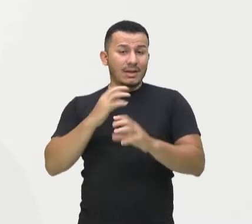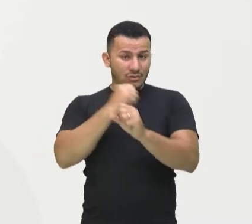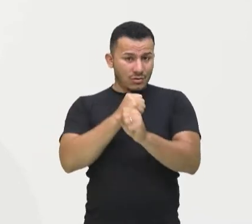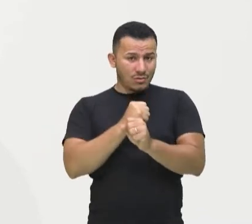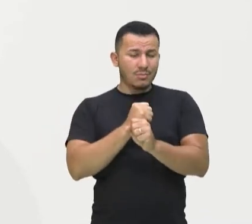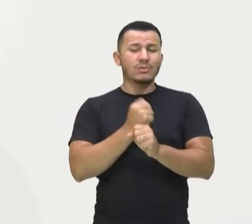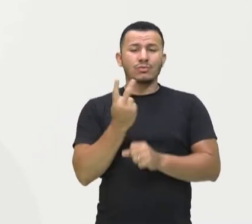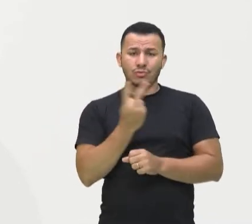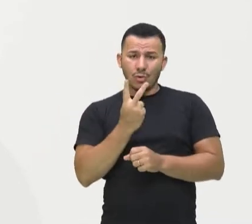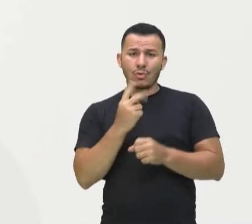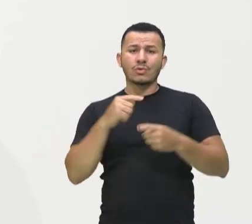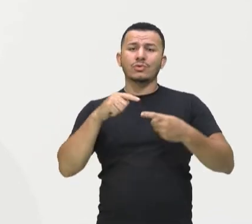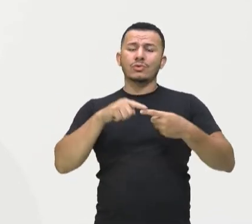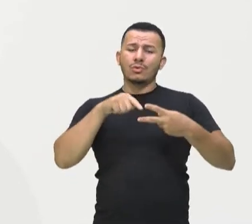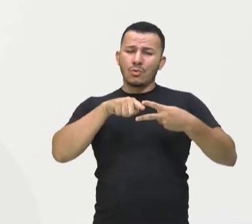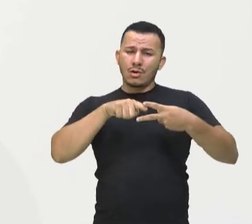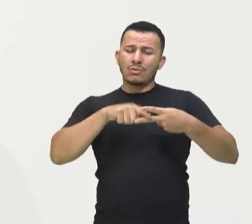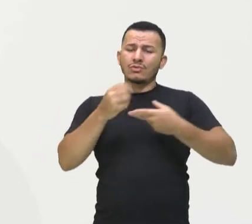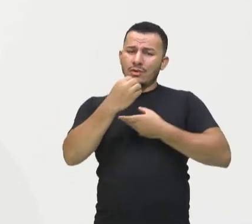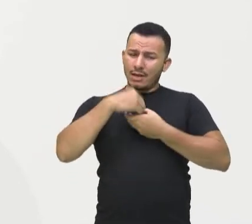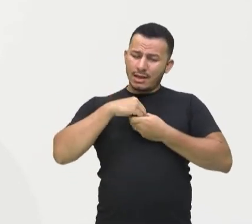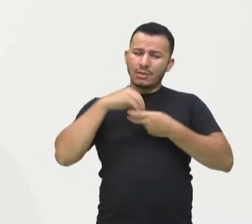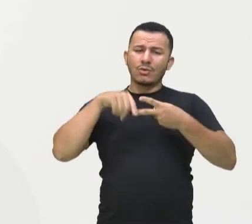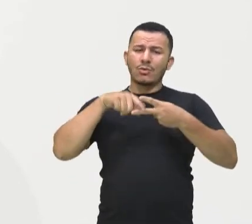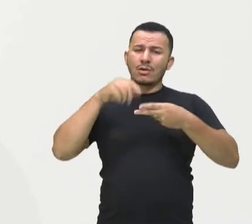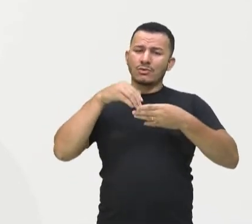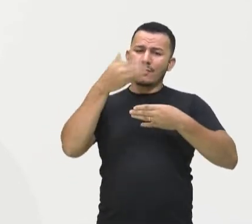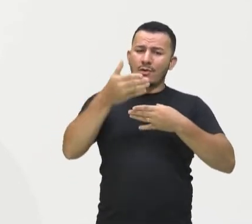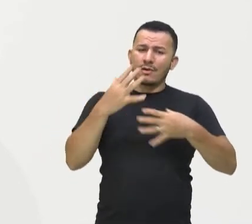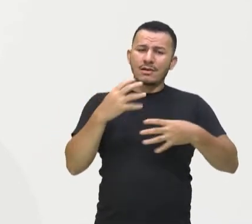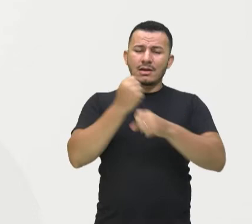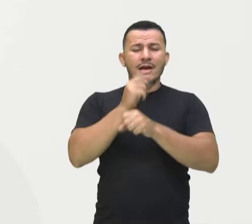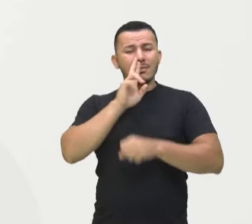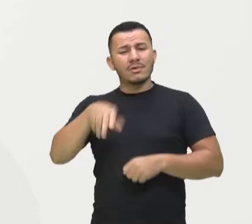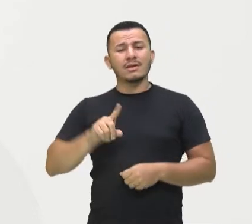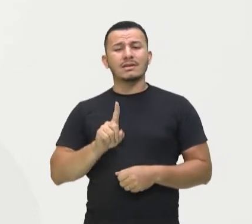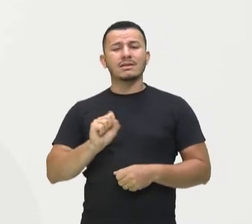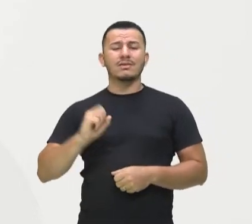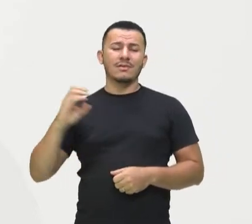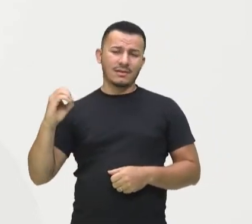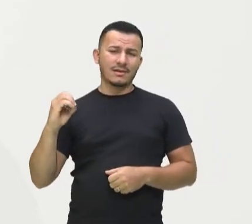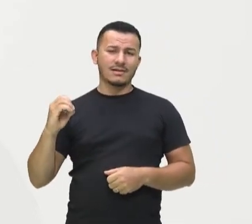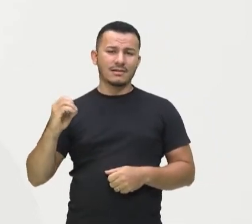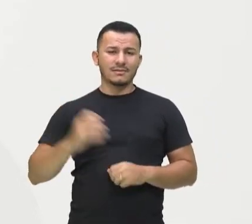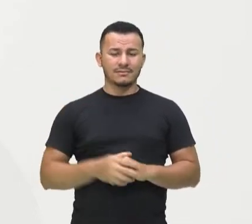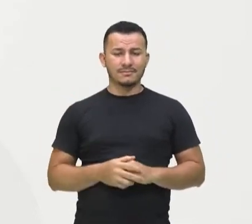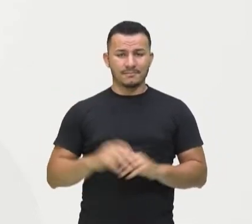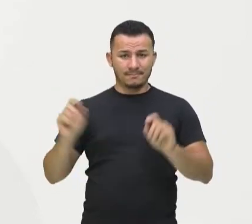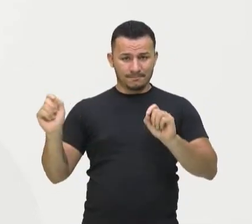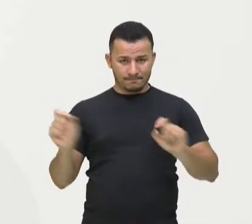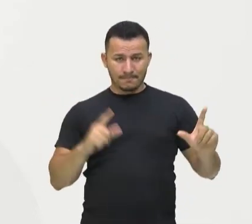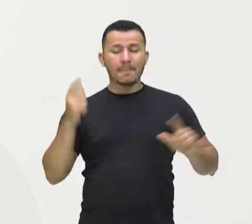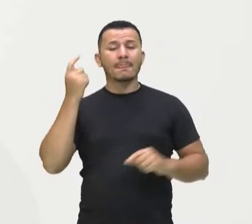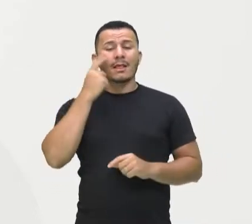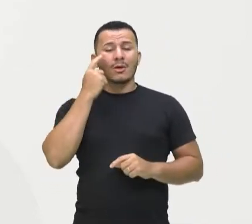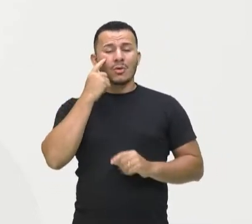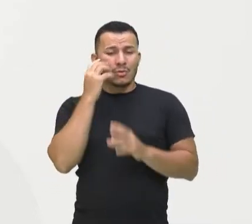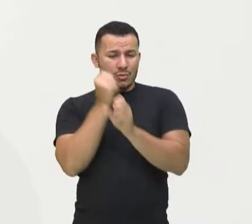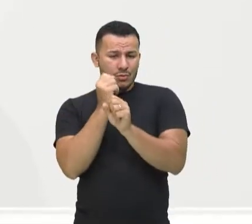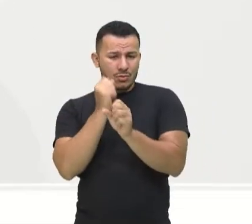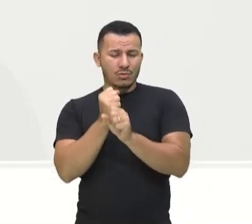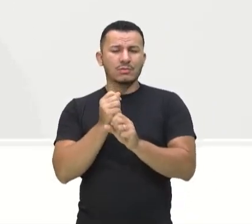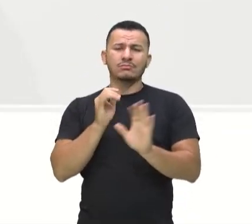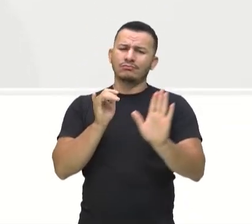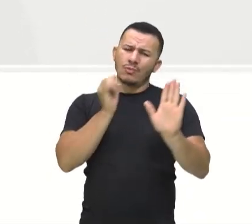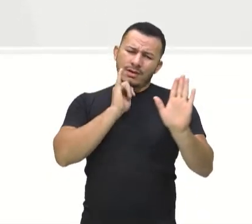ângulo interno com o ângulo externo nos dá 180 graus, beleza? E aí, o professor vai continuar aqui o raciocínio, que a gente